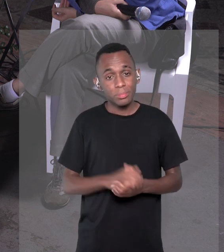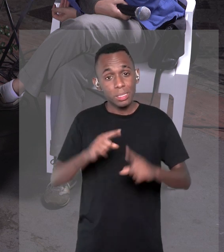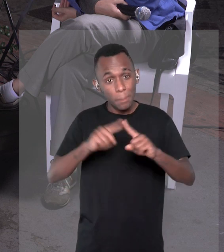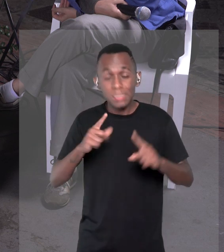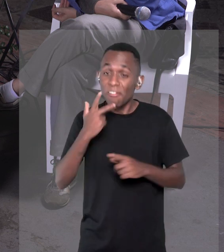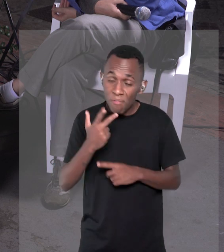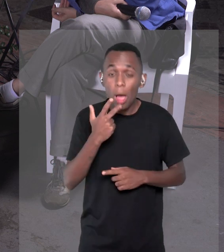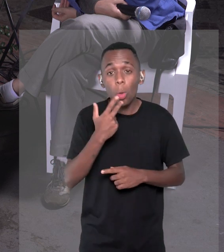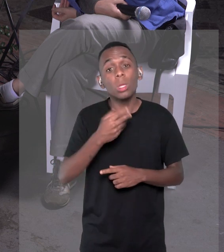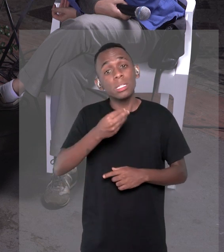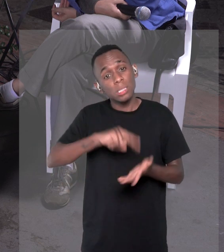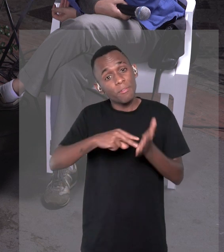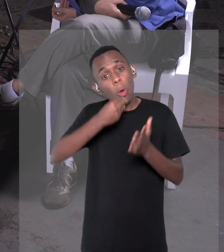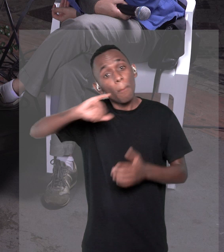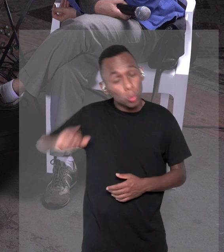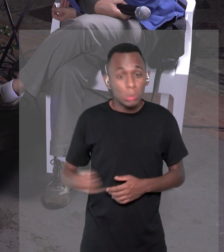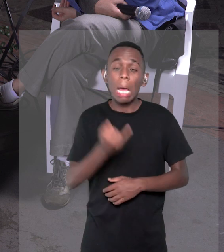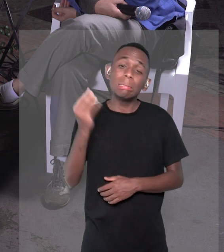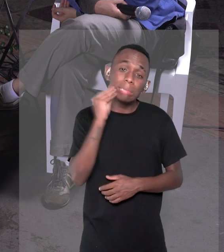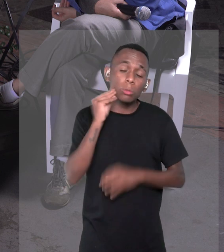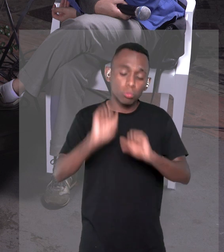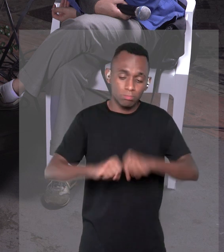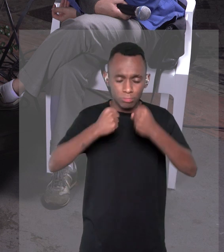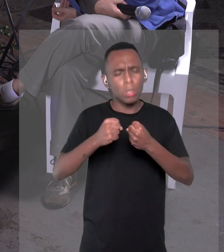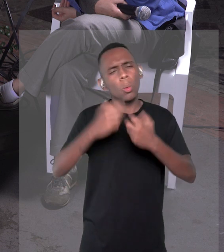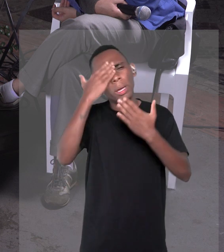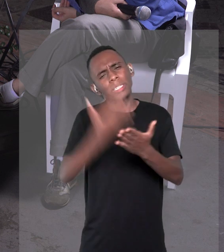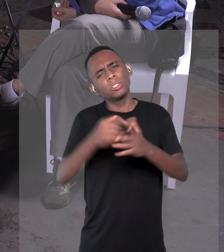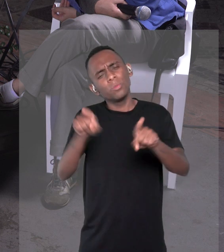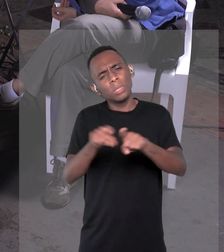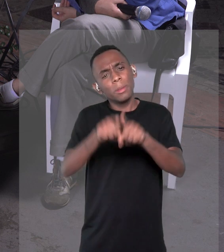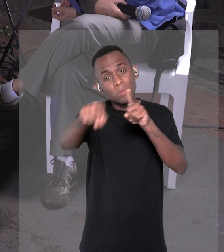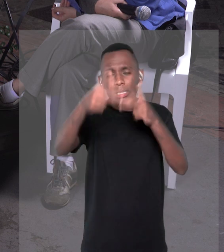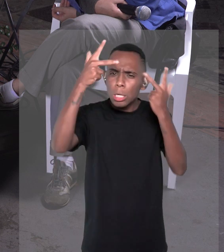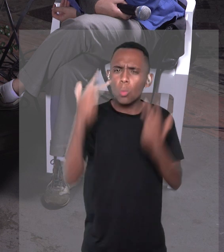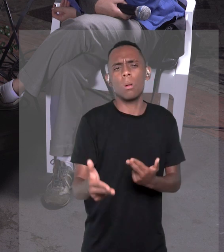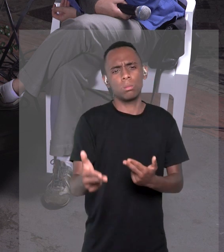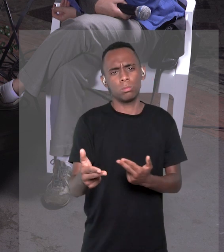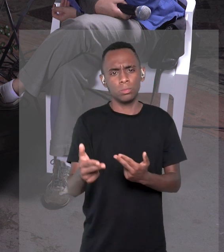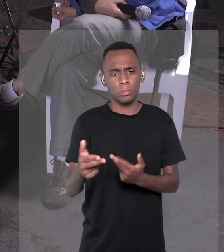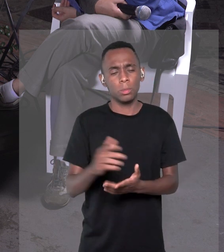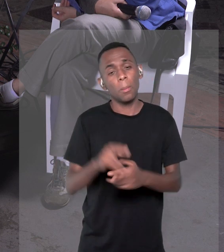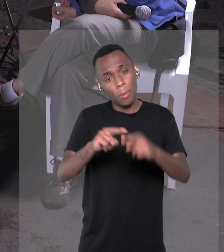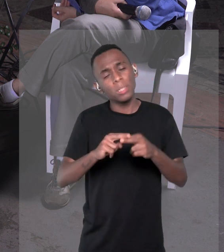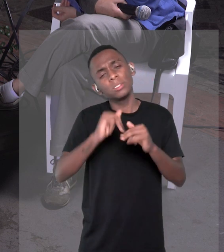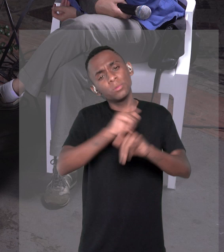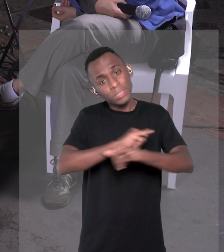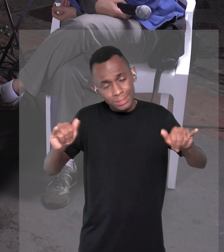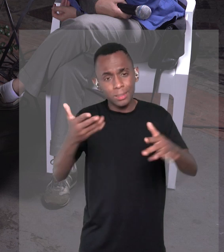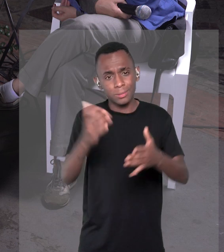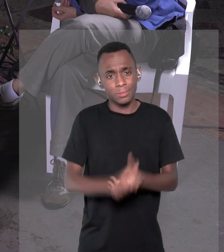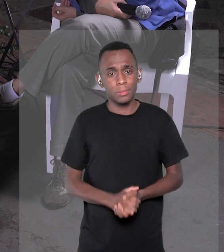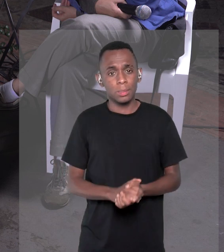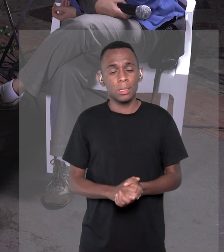Sorbonne. E ele disse esses fracassos que são as únicas coisas de que eu me orgulho na